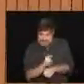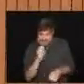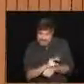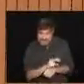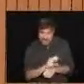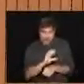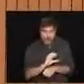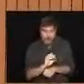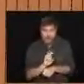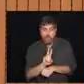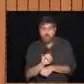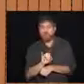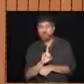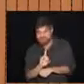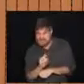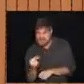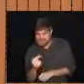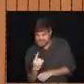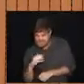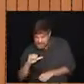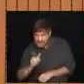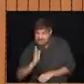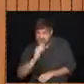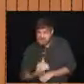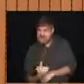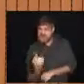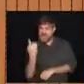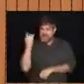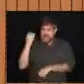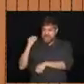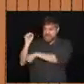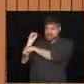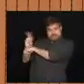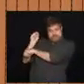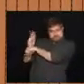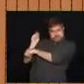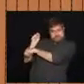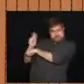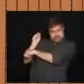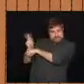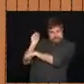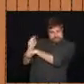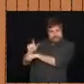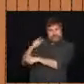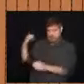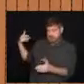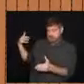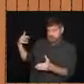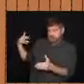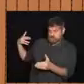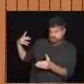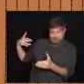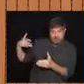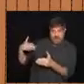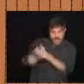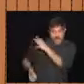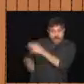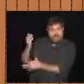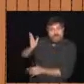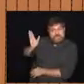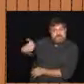da família do corona, né, que já teve outras epidemias com vírus dessa mesma